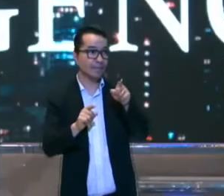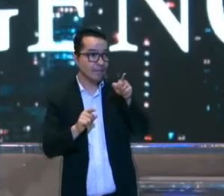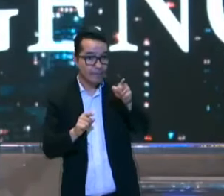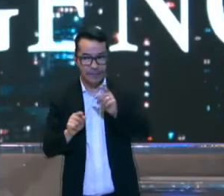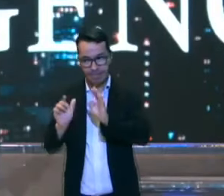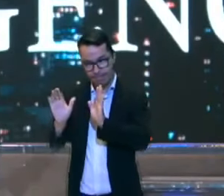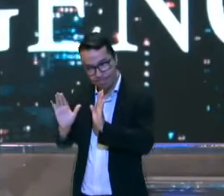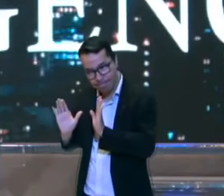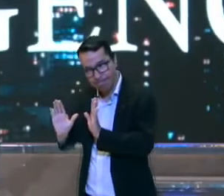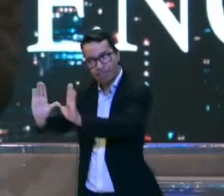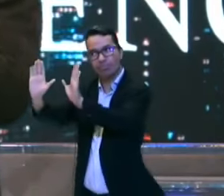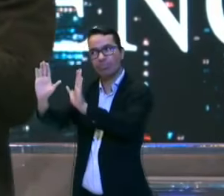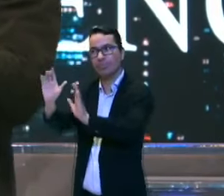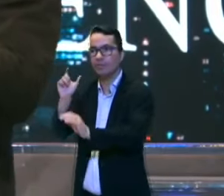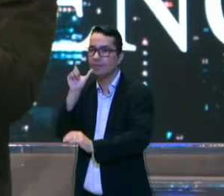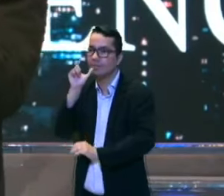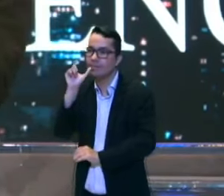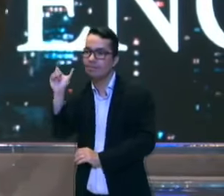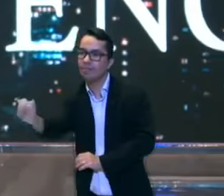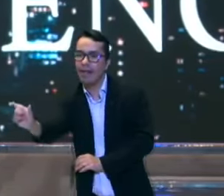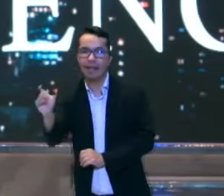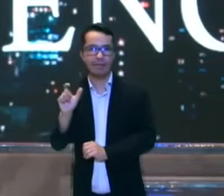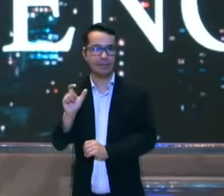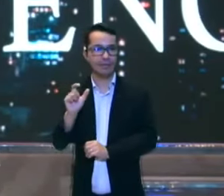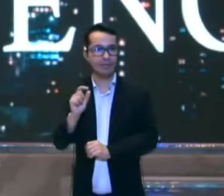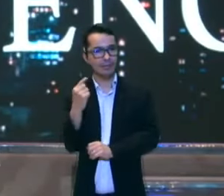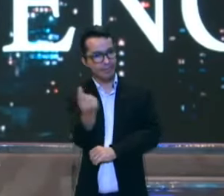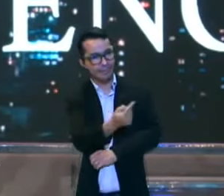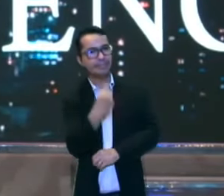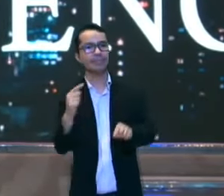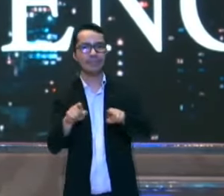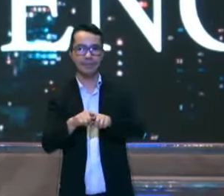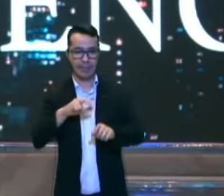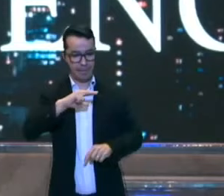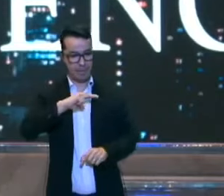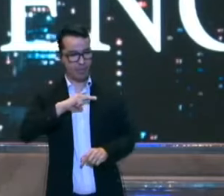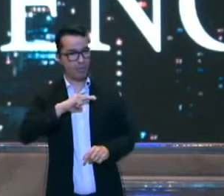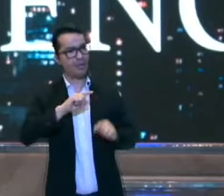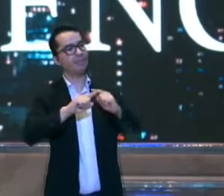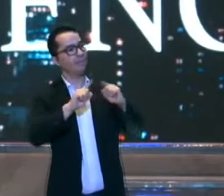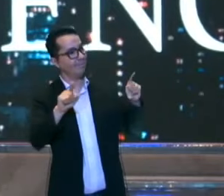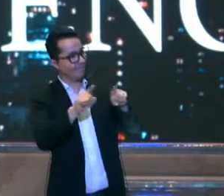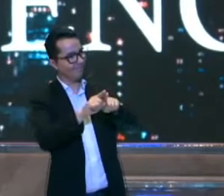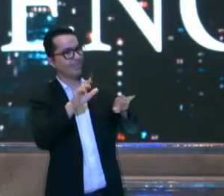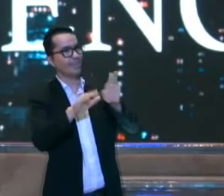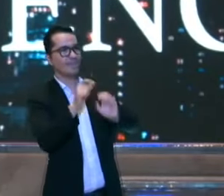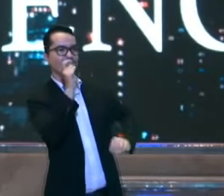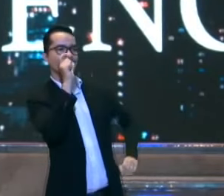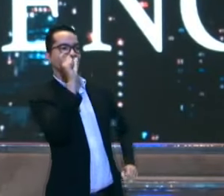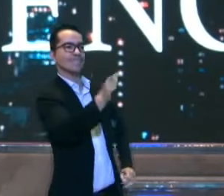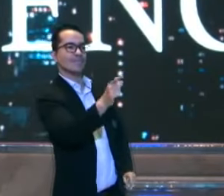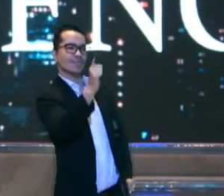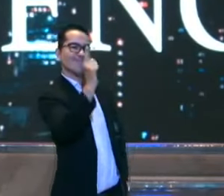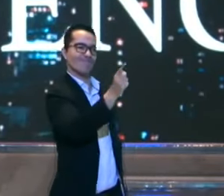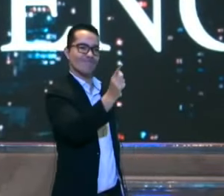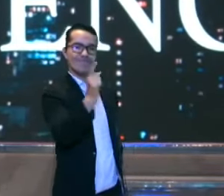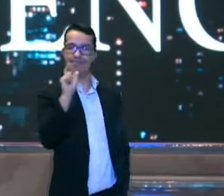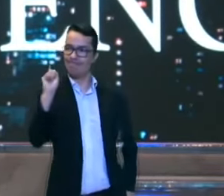tropeçarem. Porque a nossa postura, a nossa atitude serve de